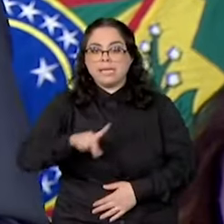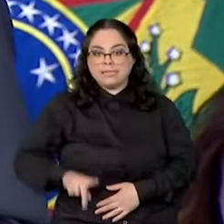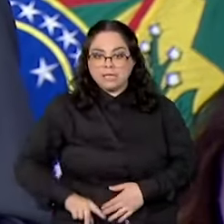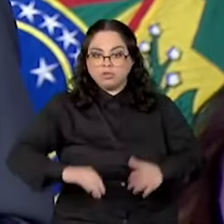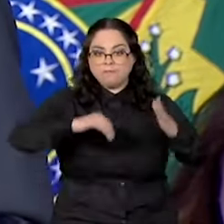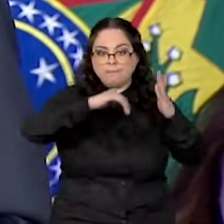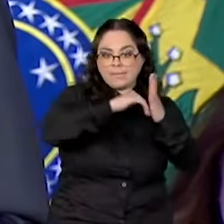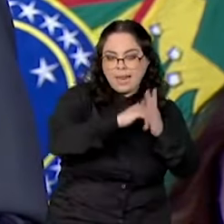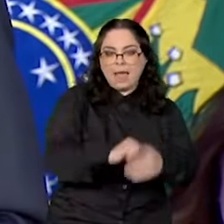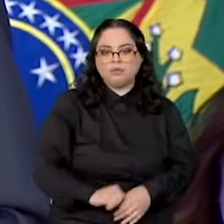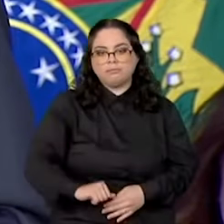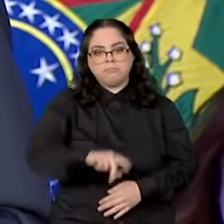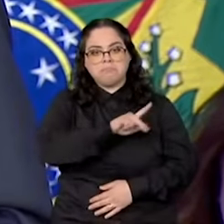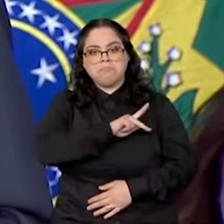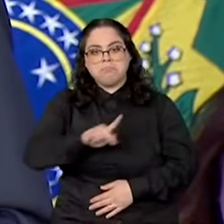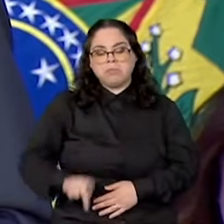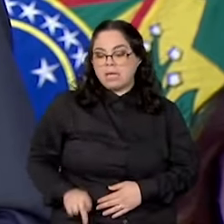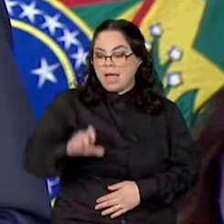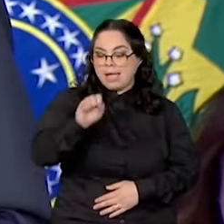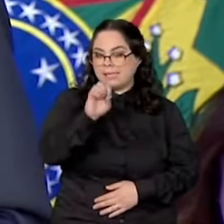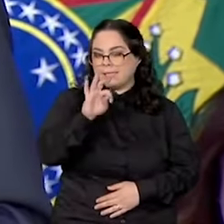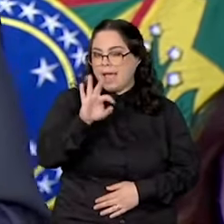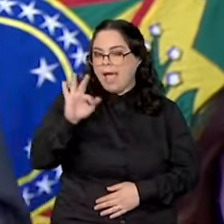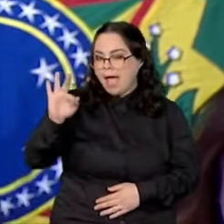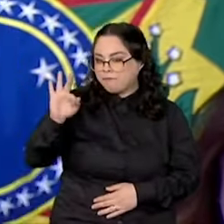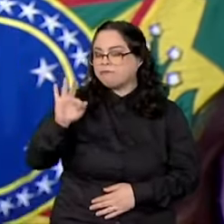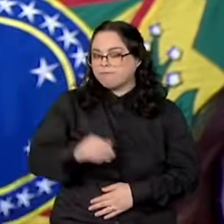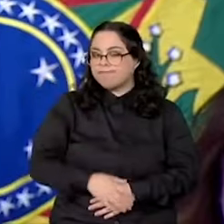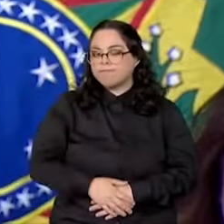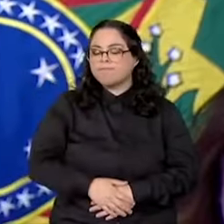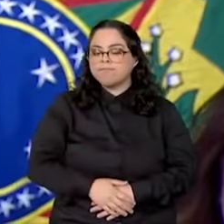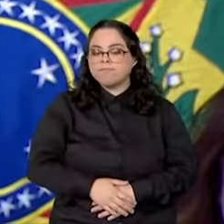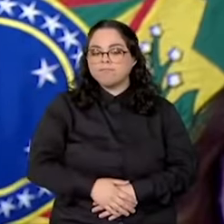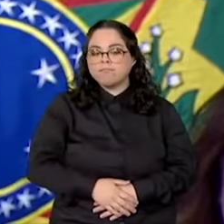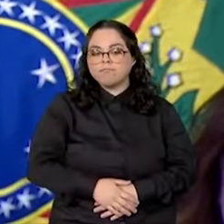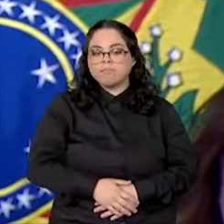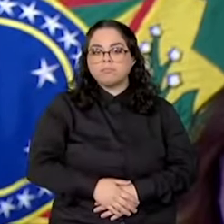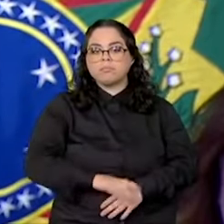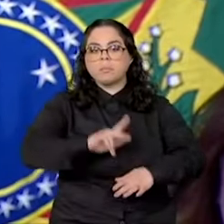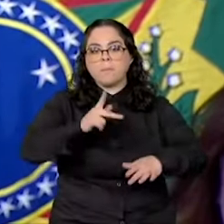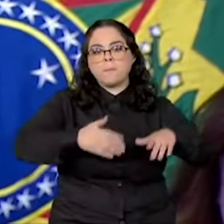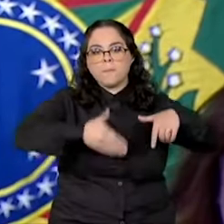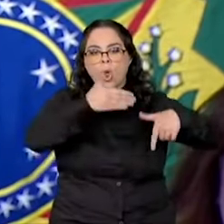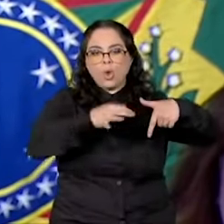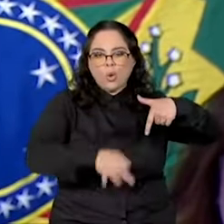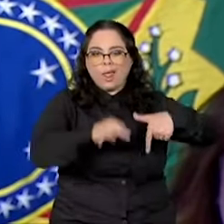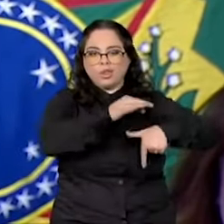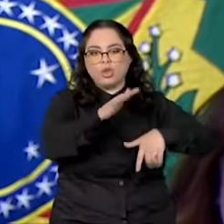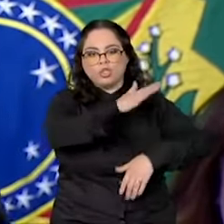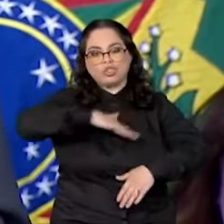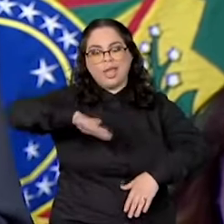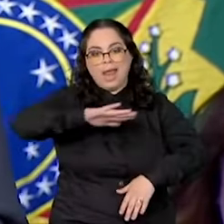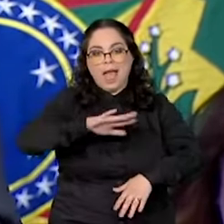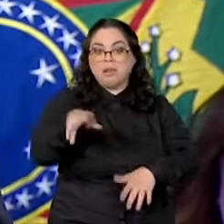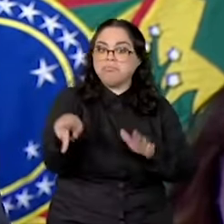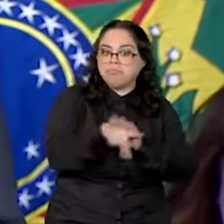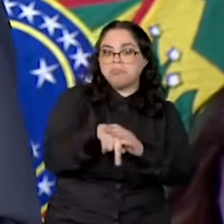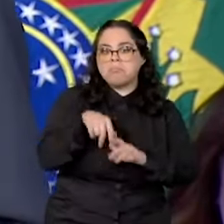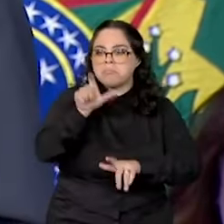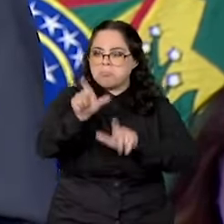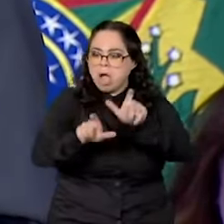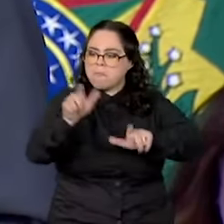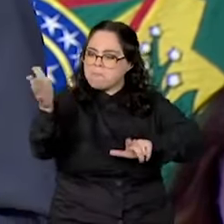Senado, o presidente da Suprema Corte, e participa o Procurador-Geral da República e outras pessoas. Por